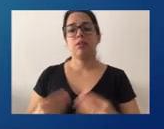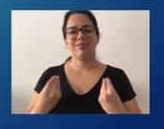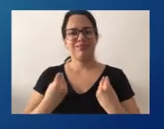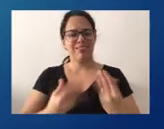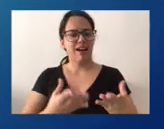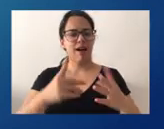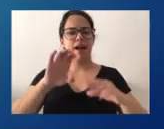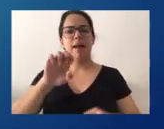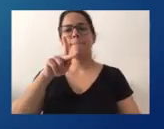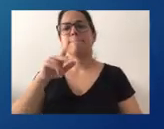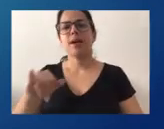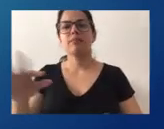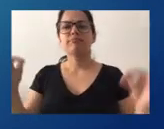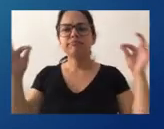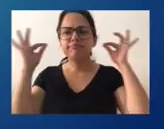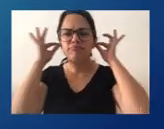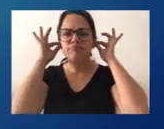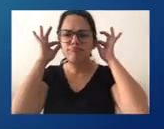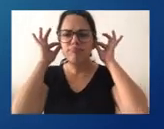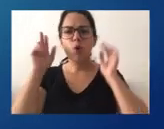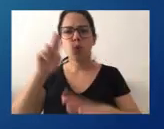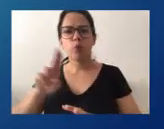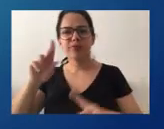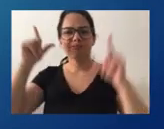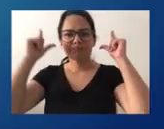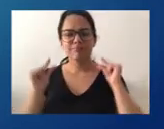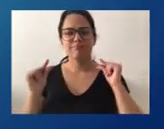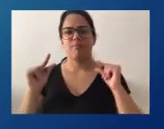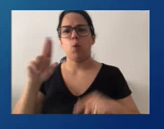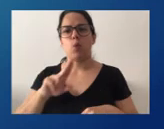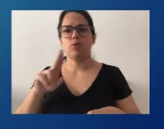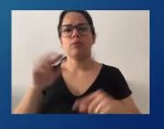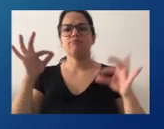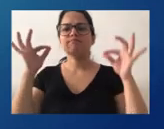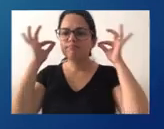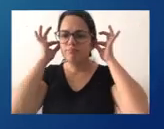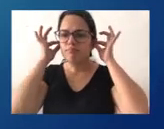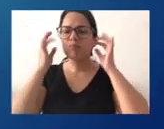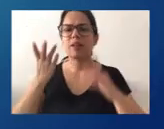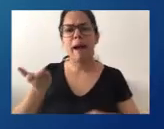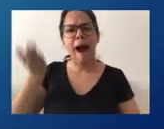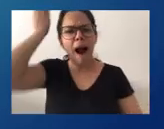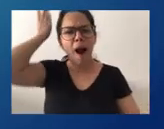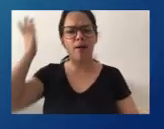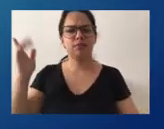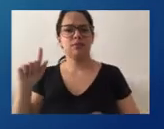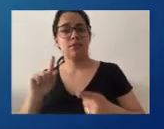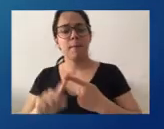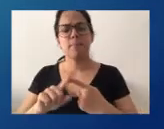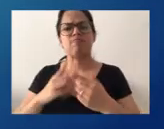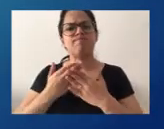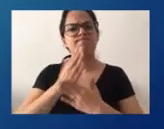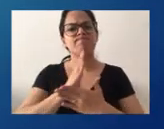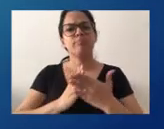protetor auricular, né, quando né, o nível do ruído é muito elevado, exames